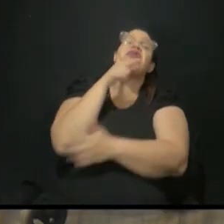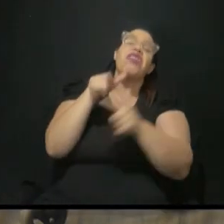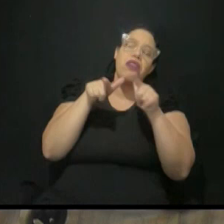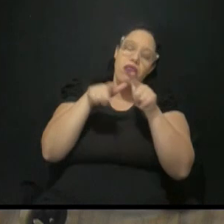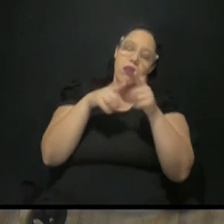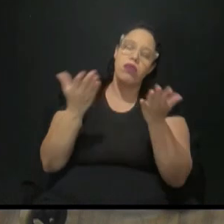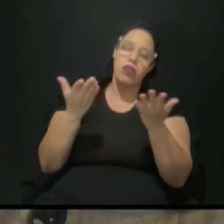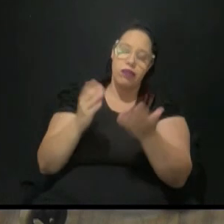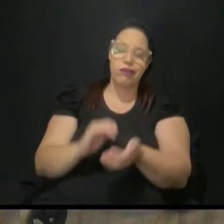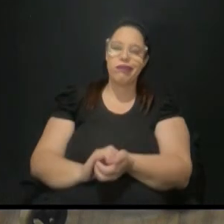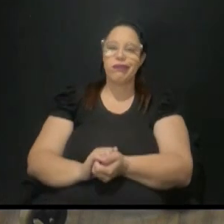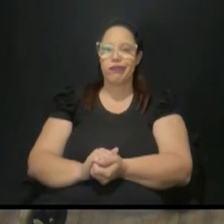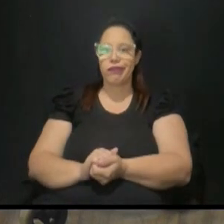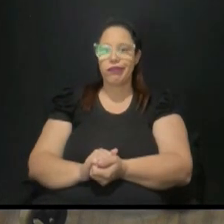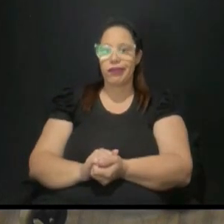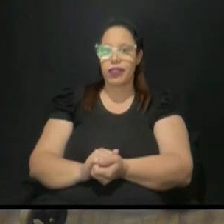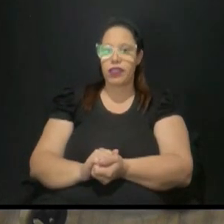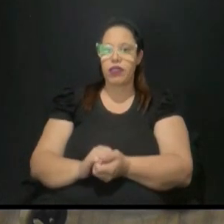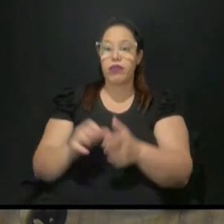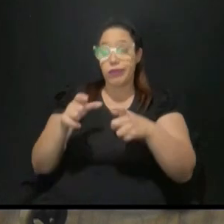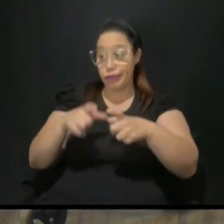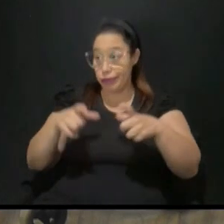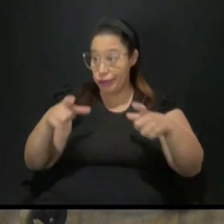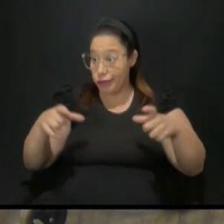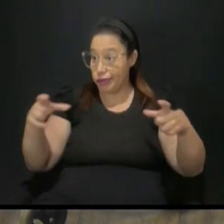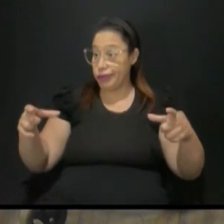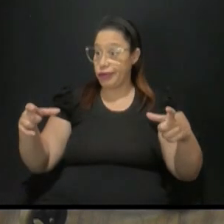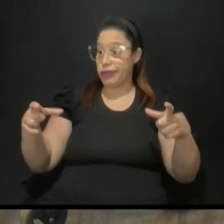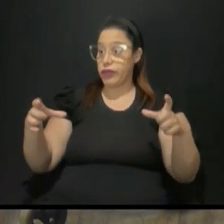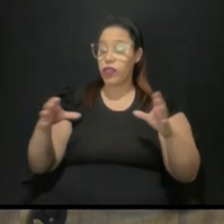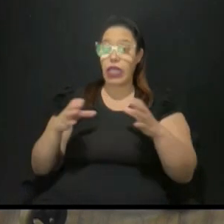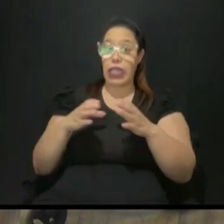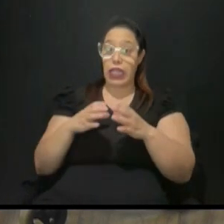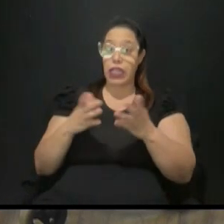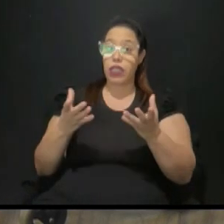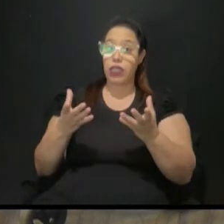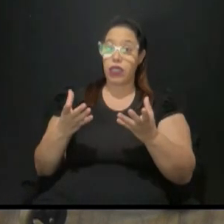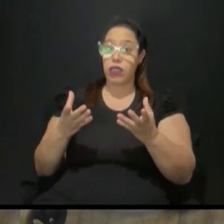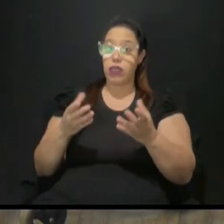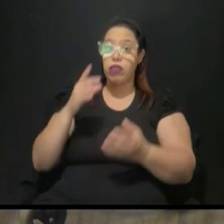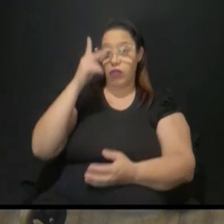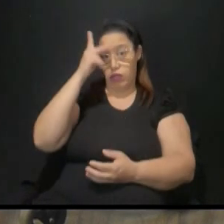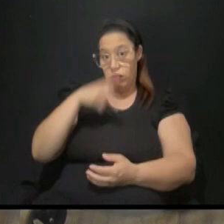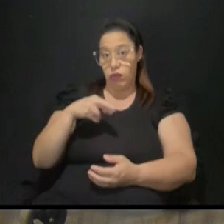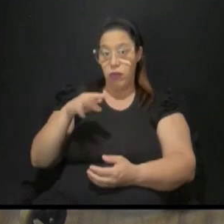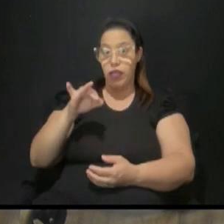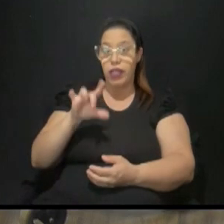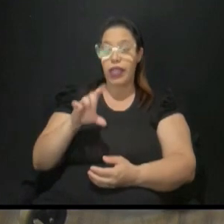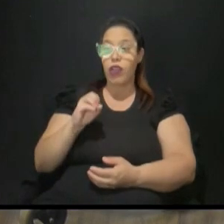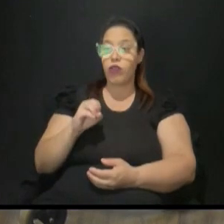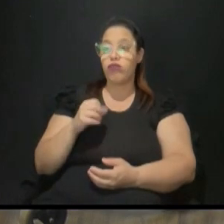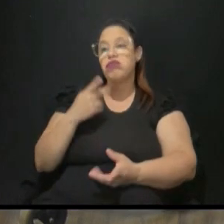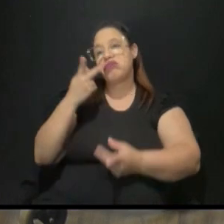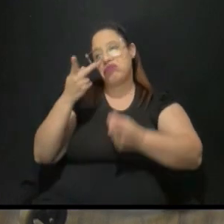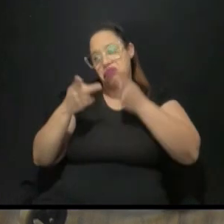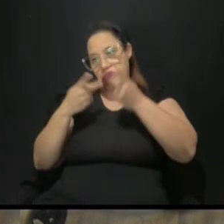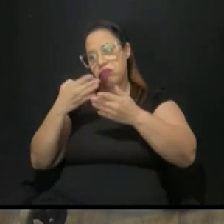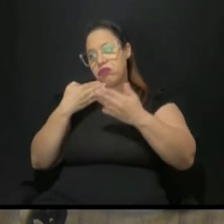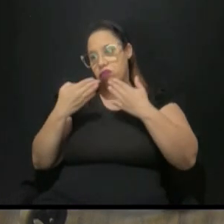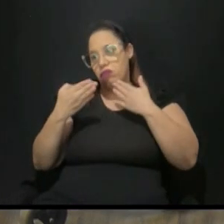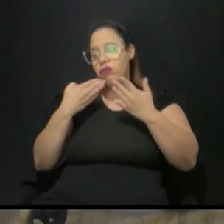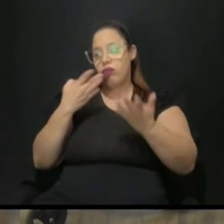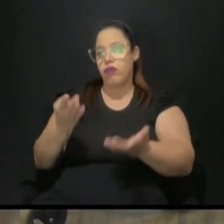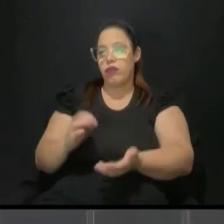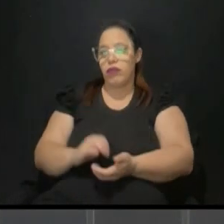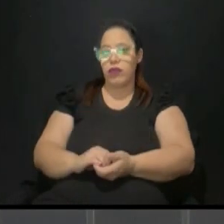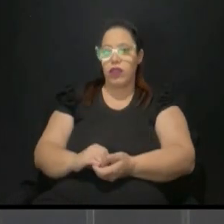quantos espaços, né, nessa questão, como o próprio Marcelo, né, a gente estava conversando sobre as questões de ser o